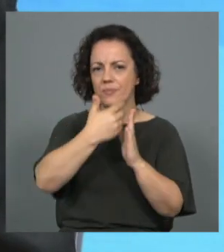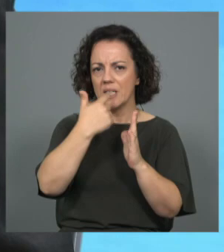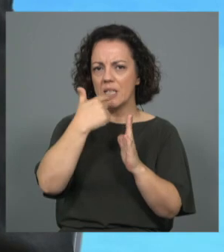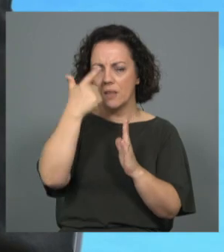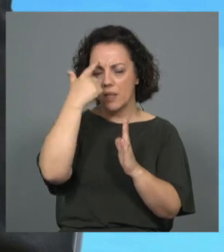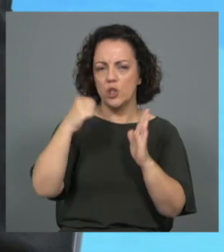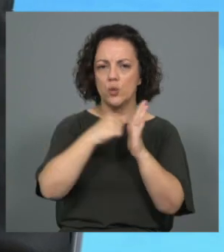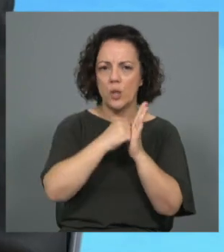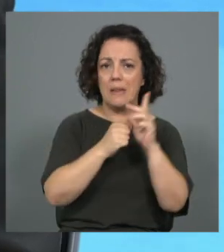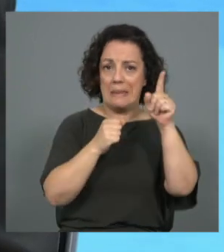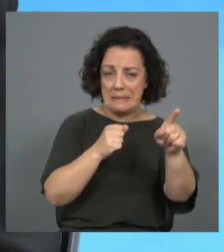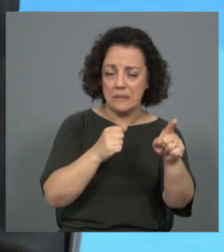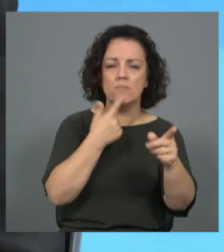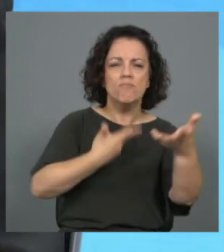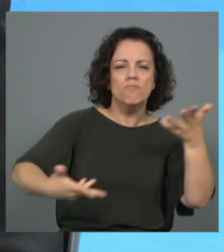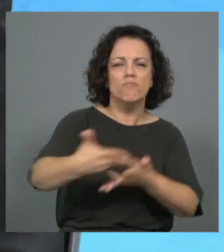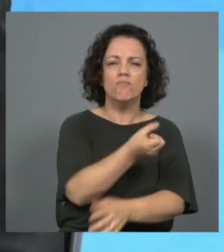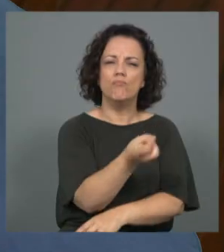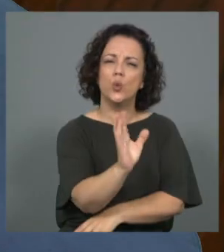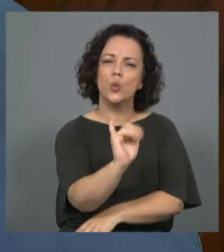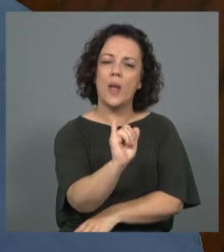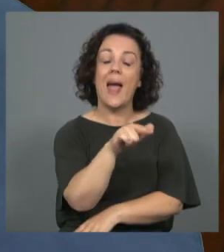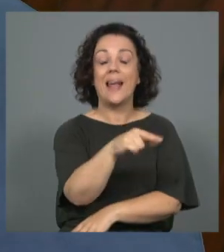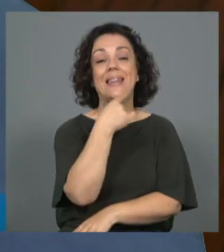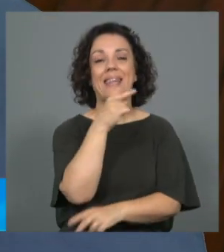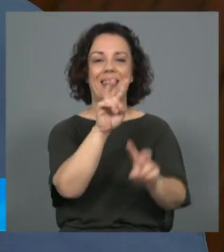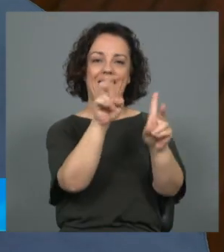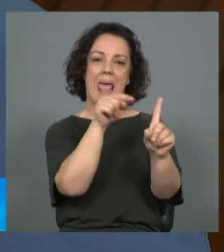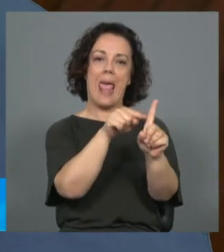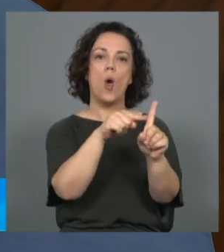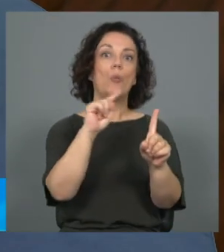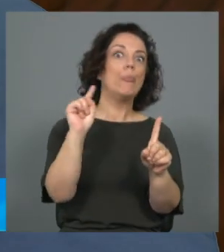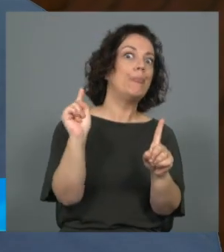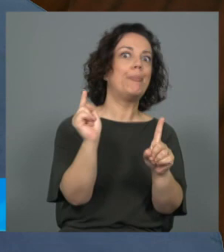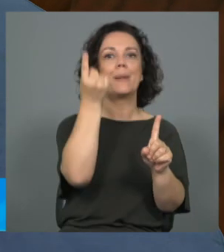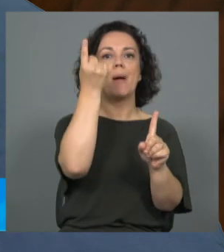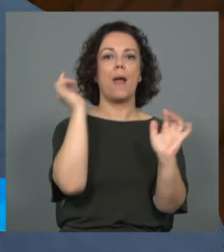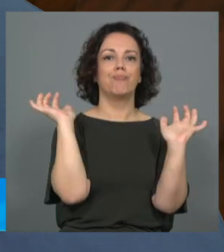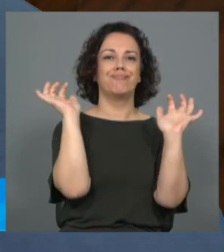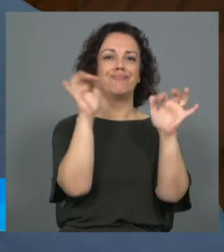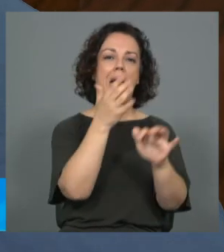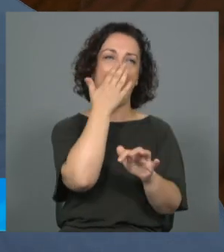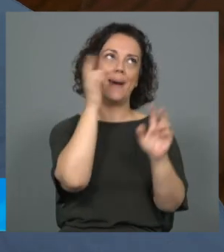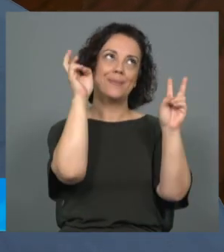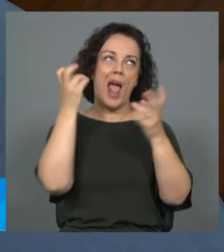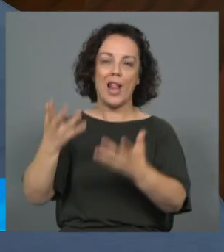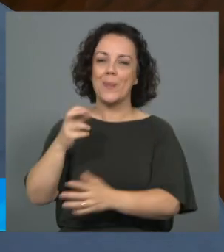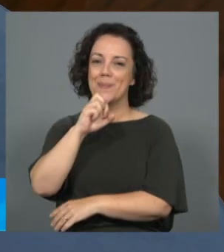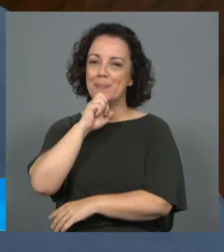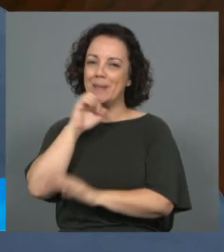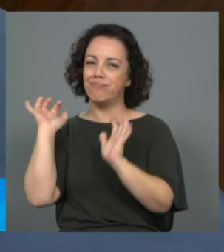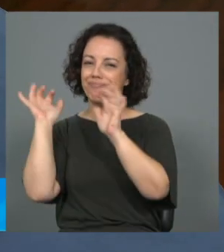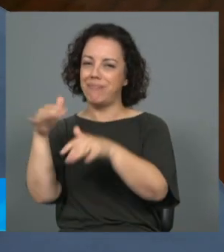que se considera o primeiro concílio da Igreja, em Jerusalém. E para que decisões